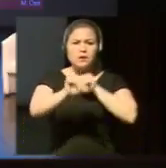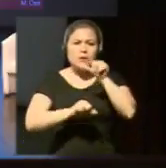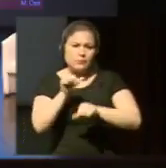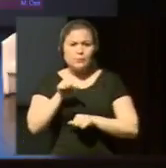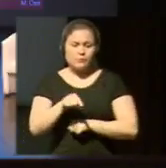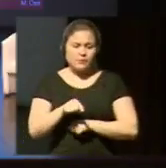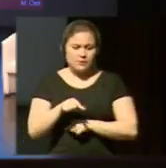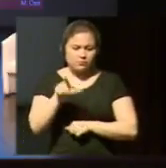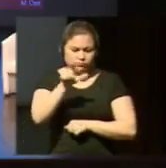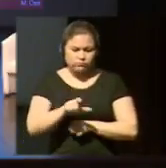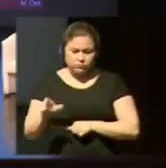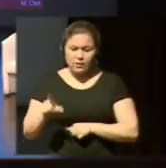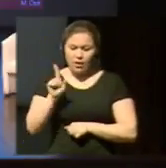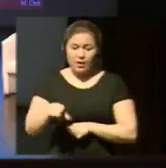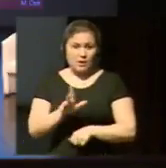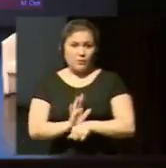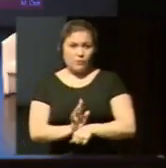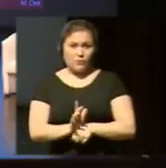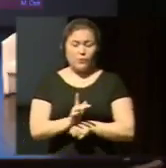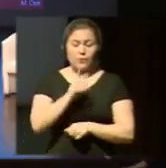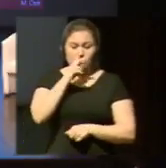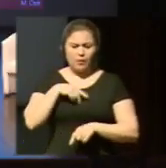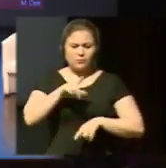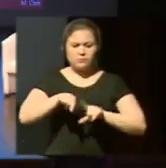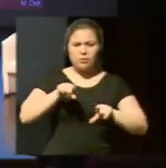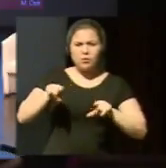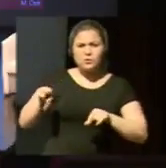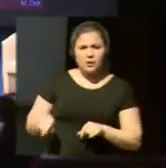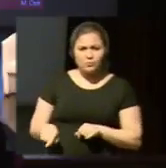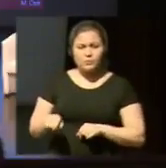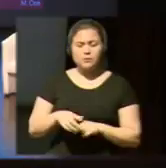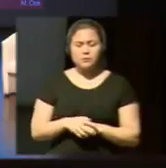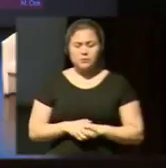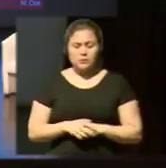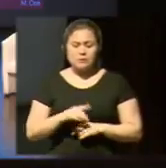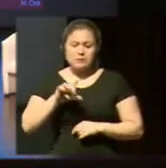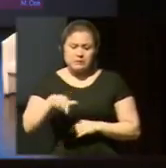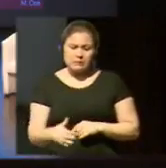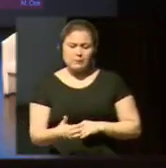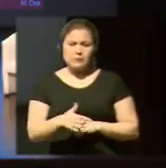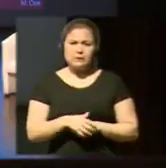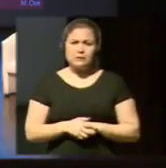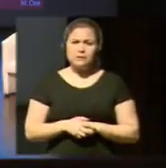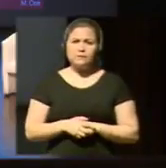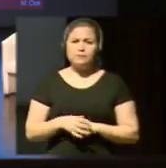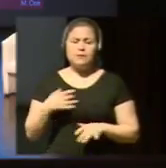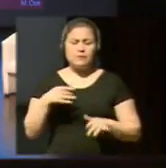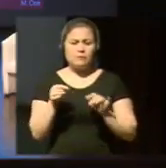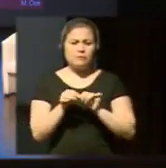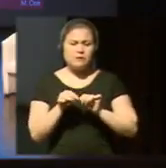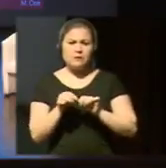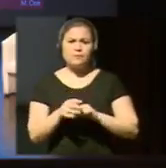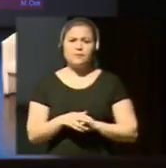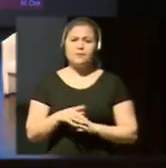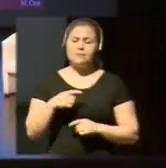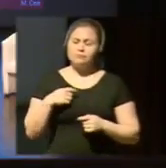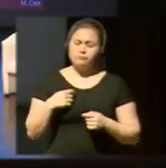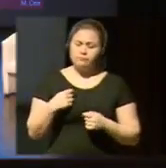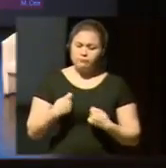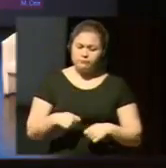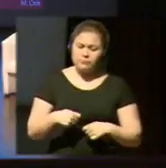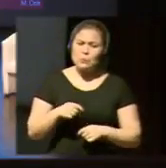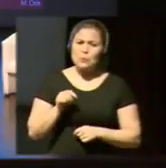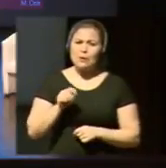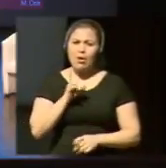demográfica. Esses filmes nós selecionamos e depois... fazemos